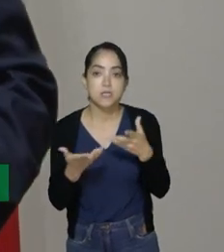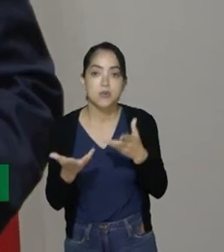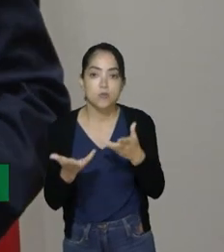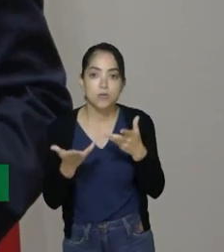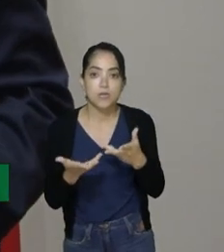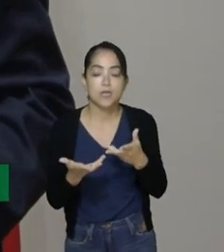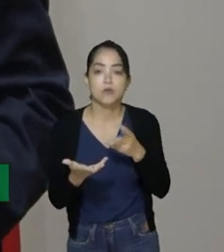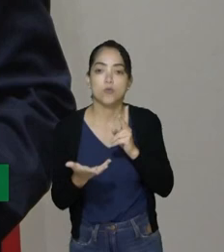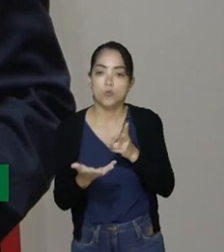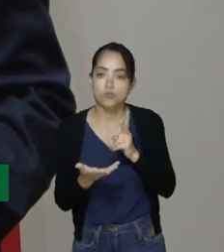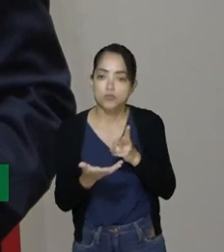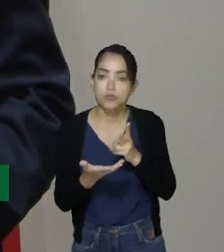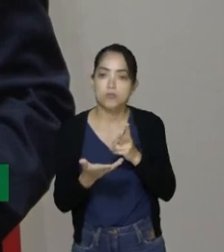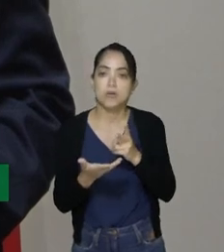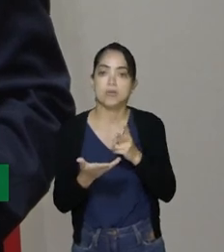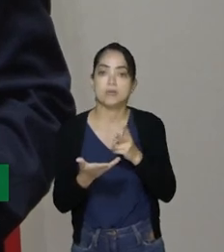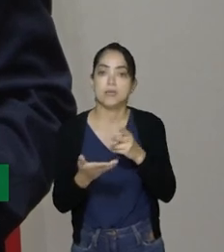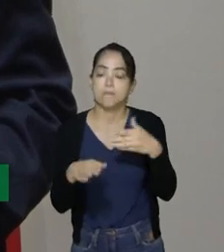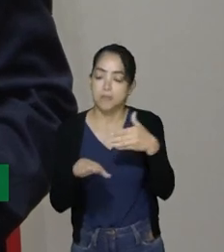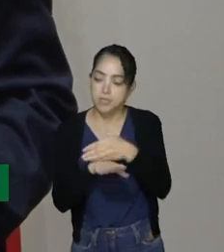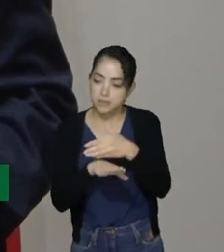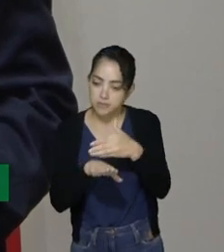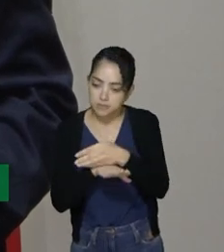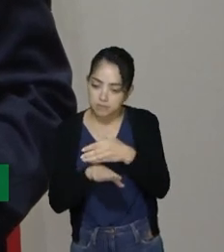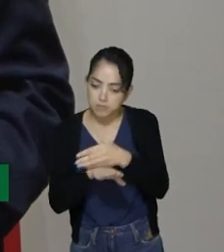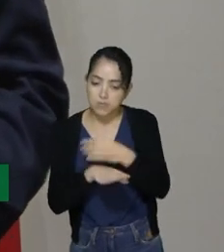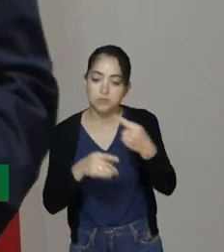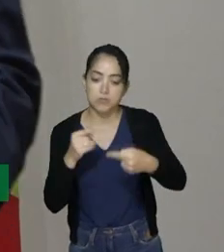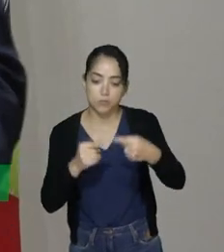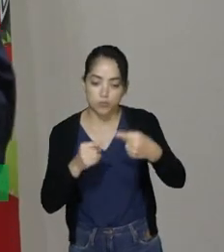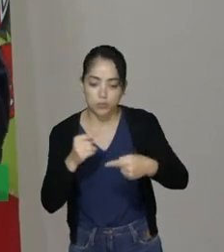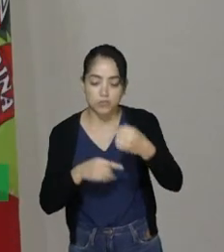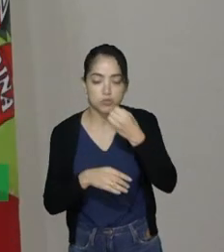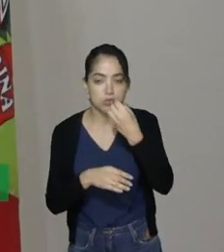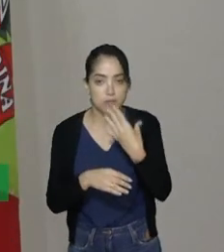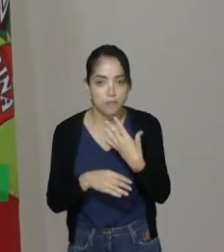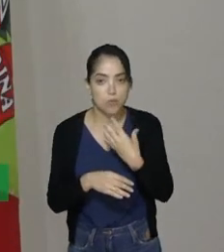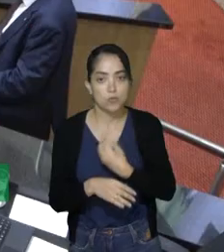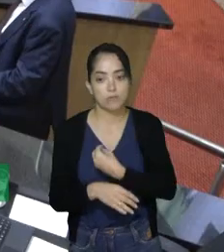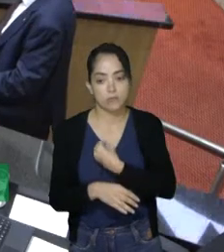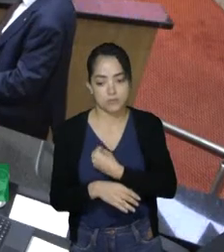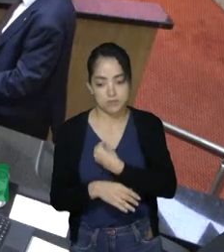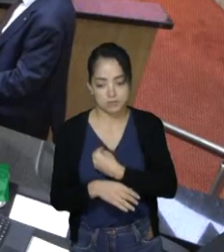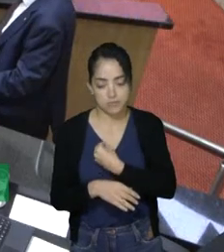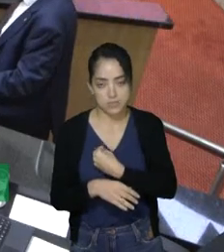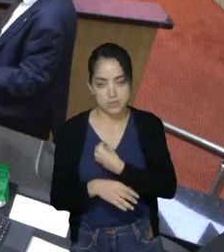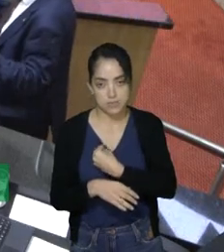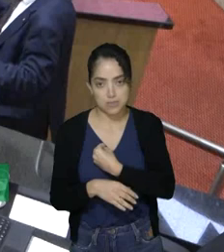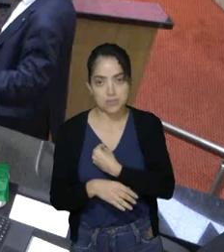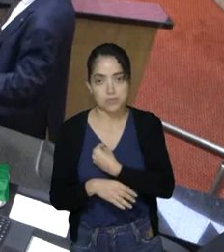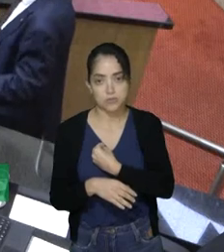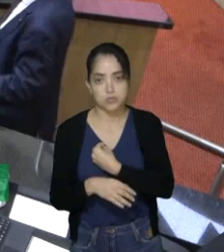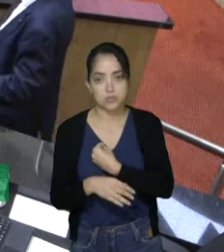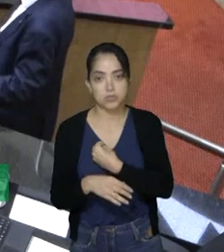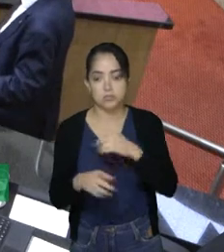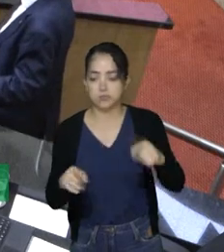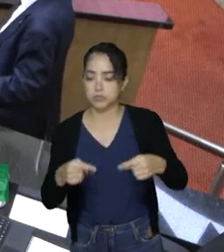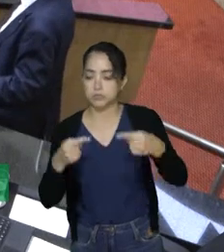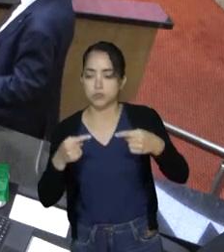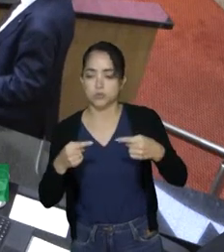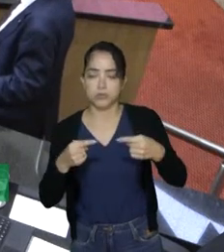continuar participando da boa política. Eu vou estar presente na política, não disputando